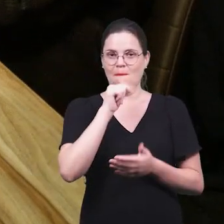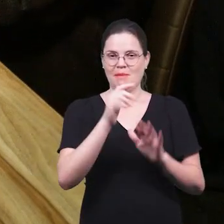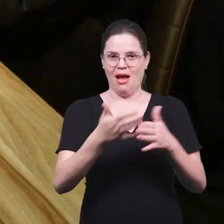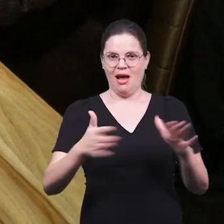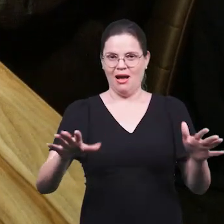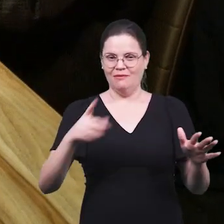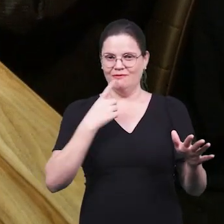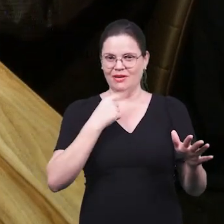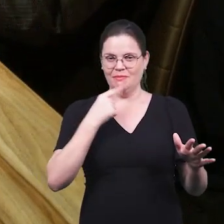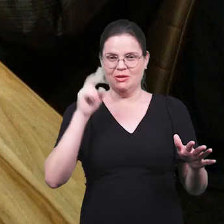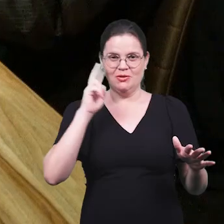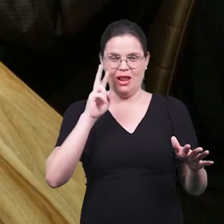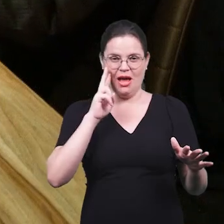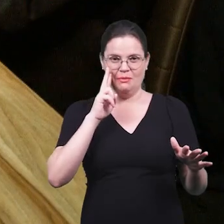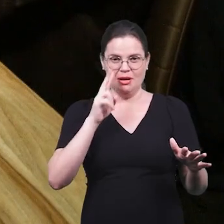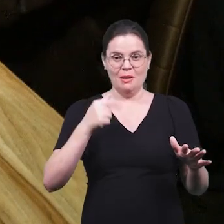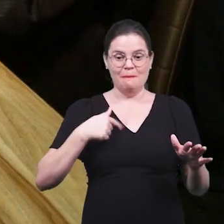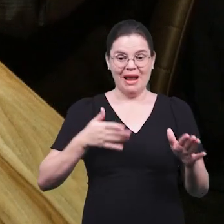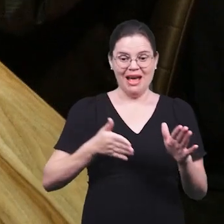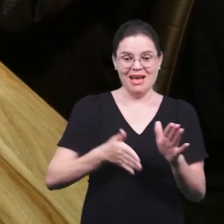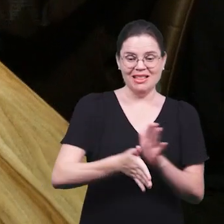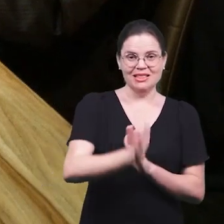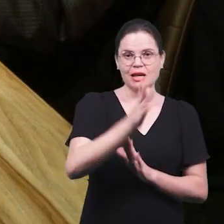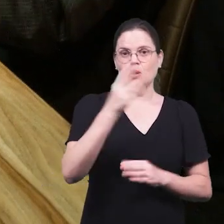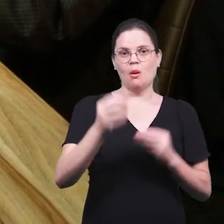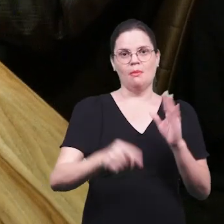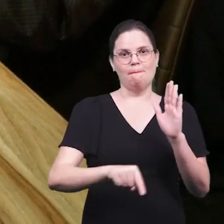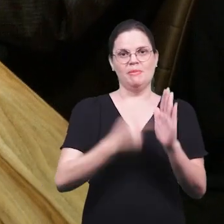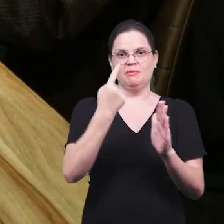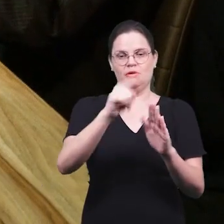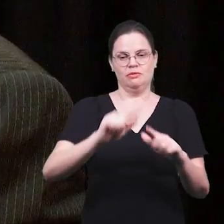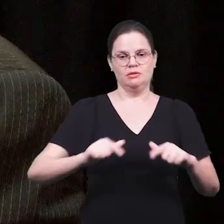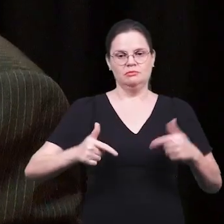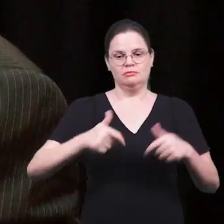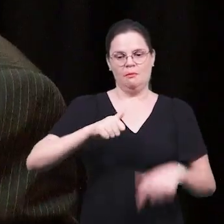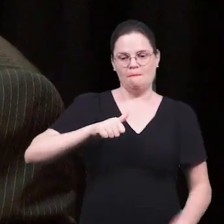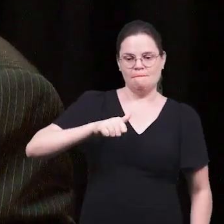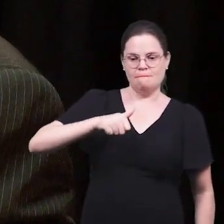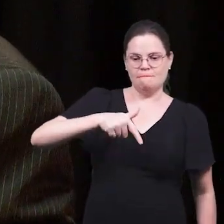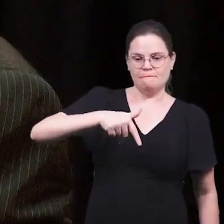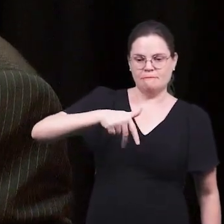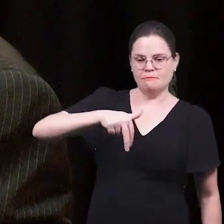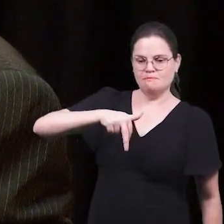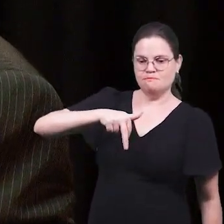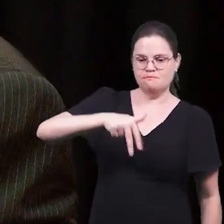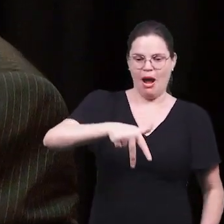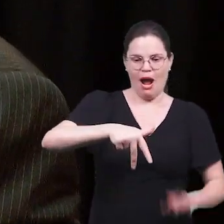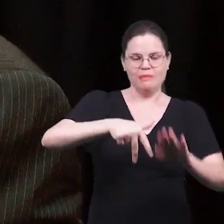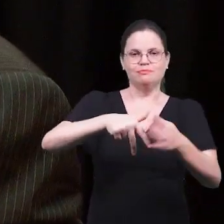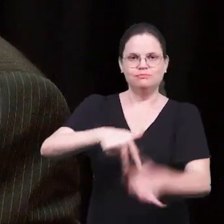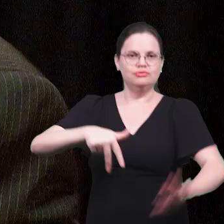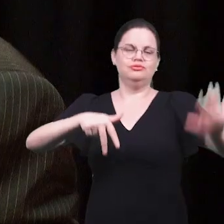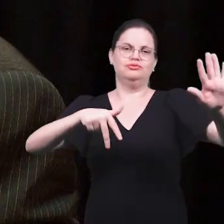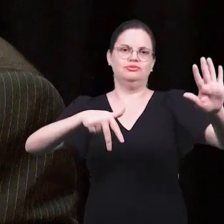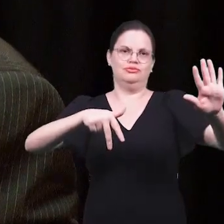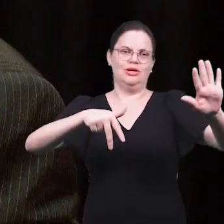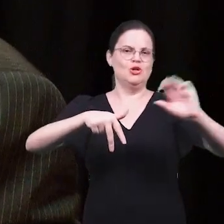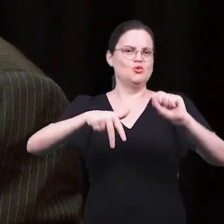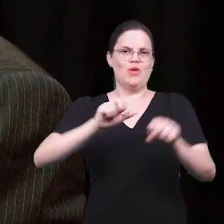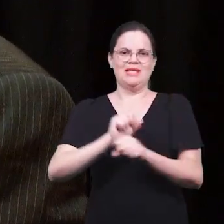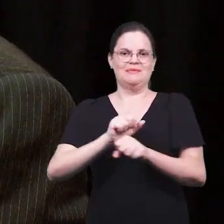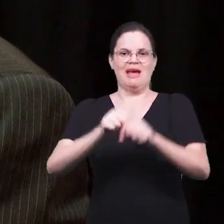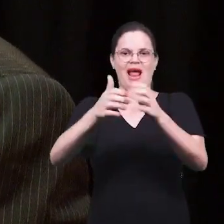as águas. Né? Então, foi isso, o Senhor foi mostrando. Então, o período que o Senhor me deixou ali,